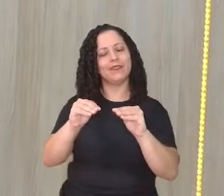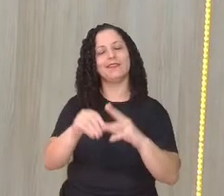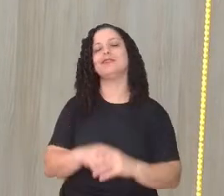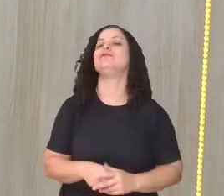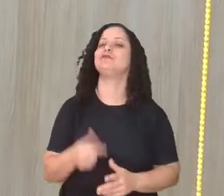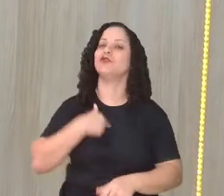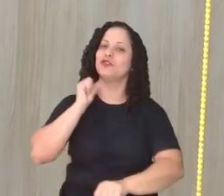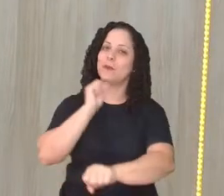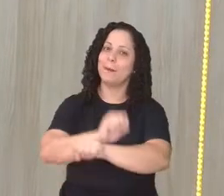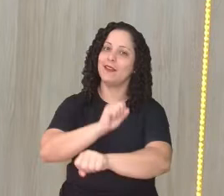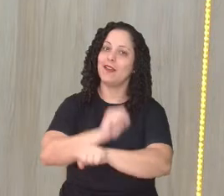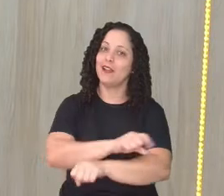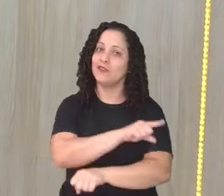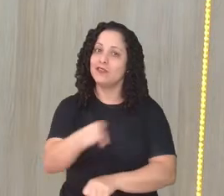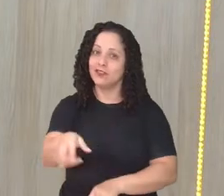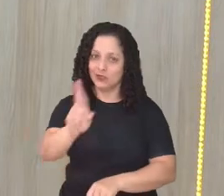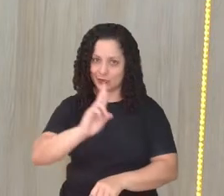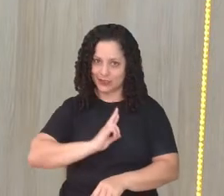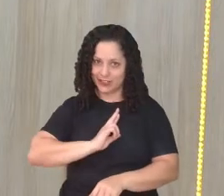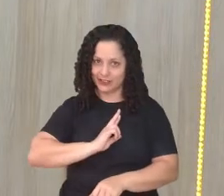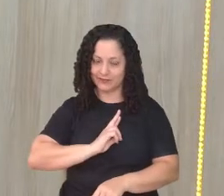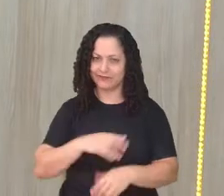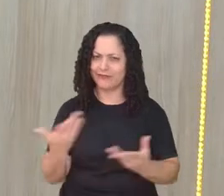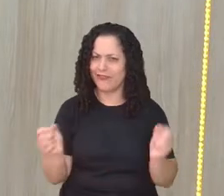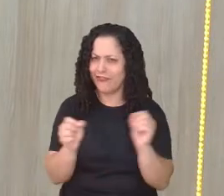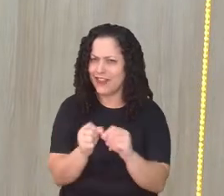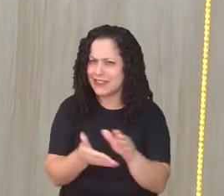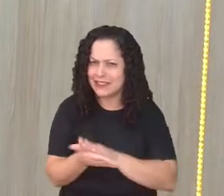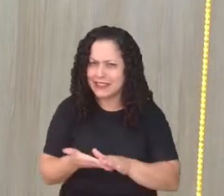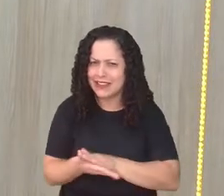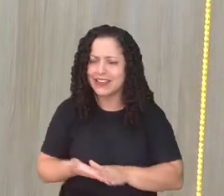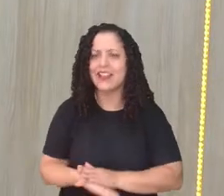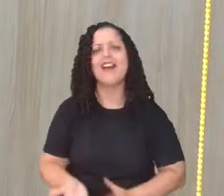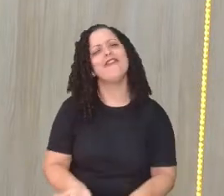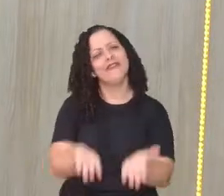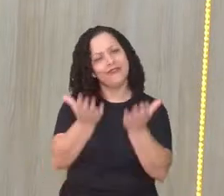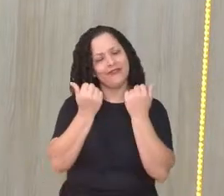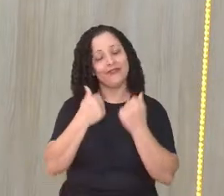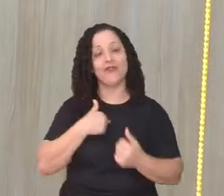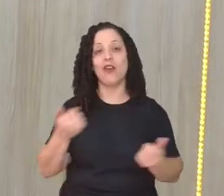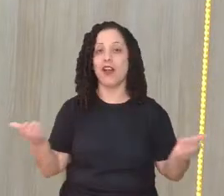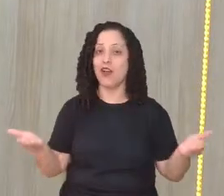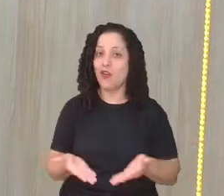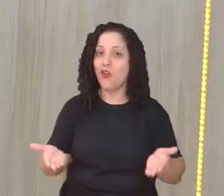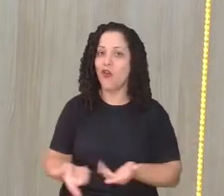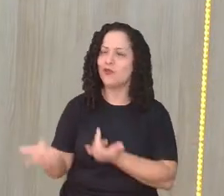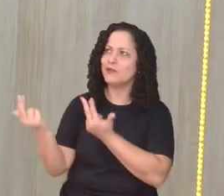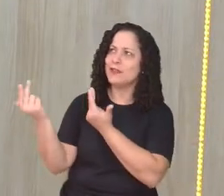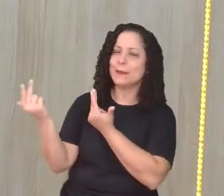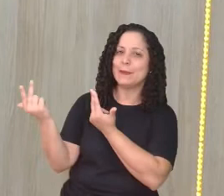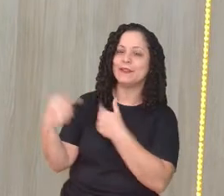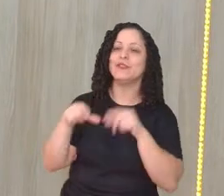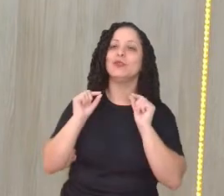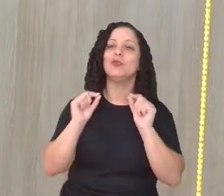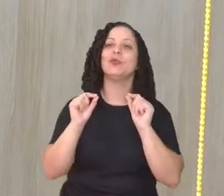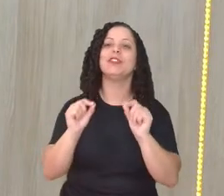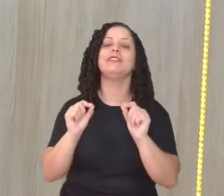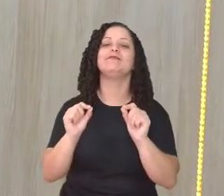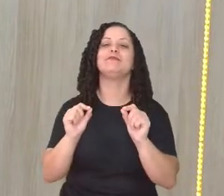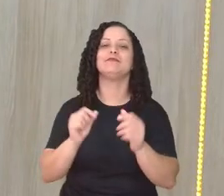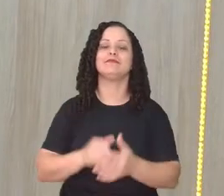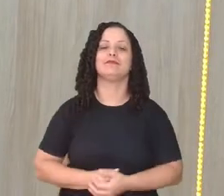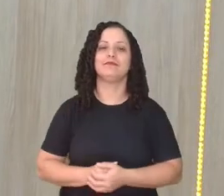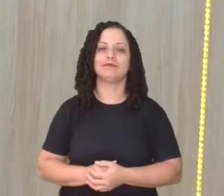estou aguardando a tua resposta. Professora, você não vai fazer, não? Vou fazer um similar. O que eu fiz? Para que